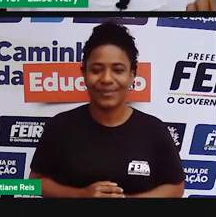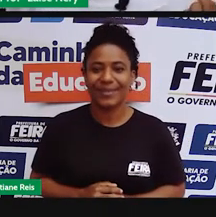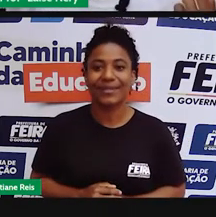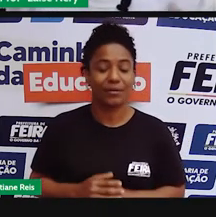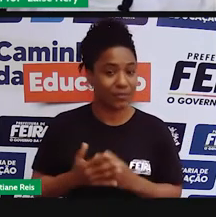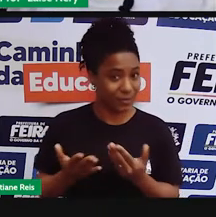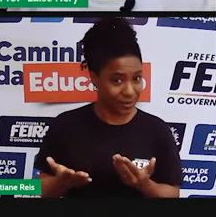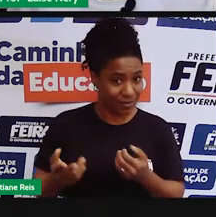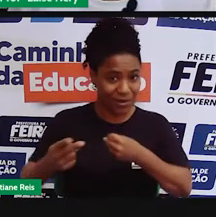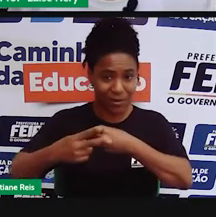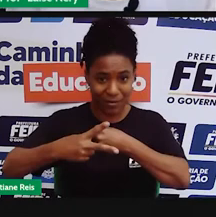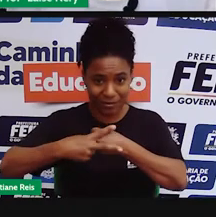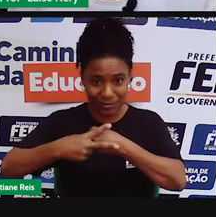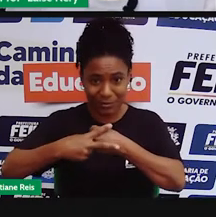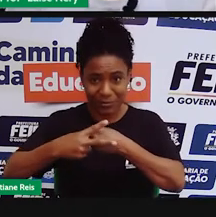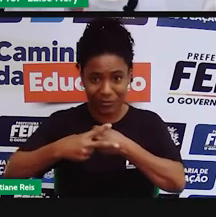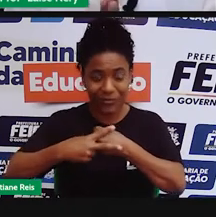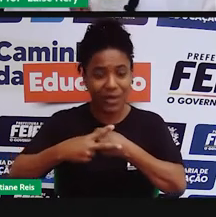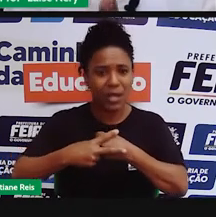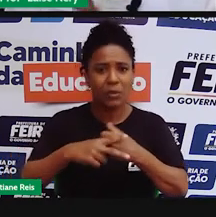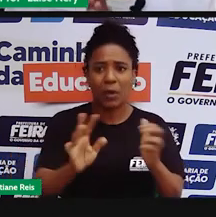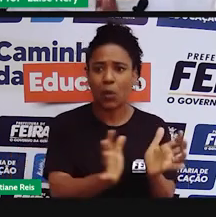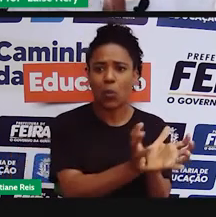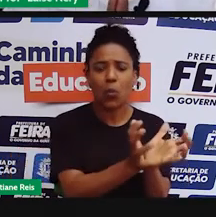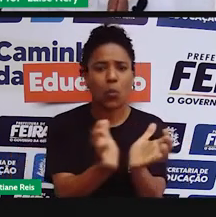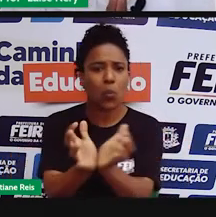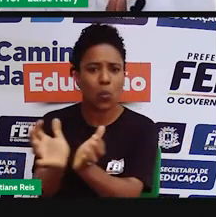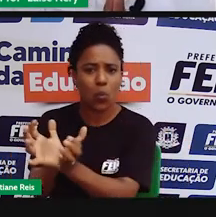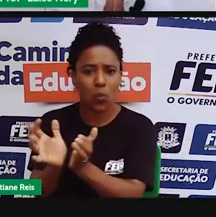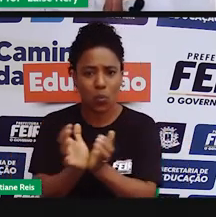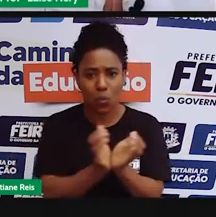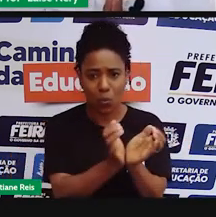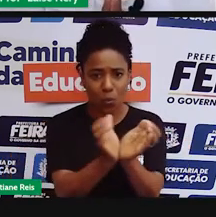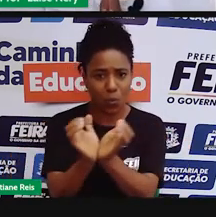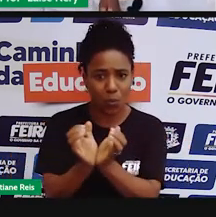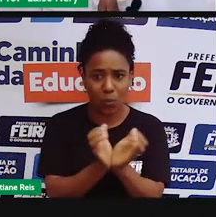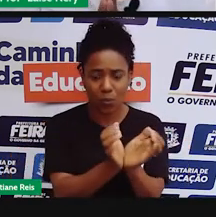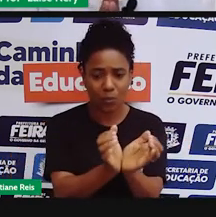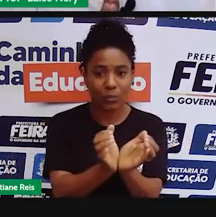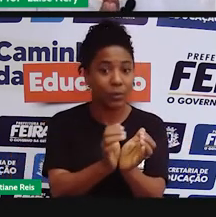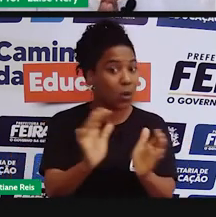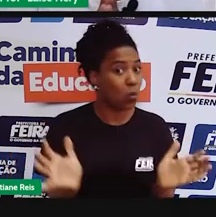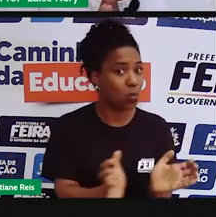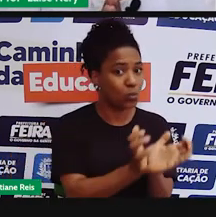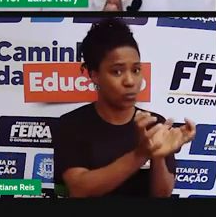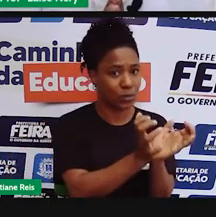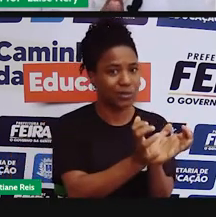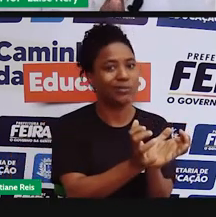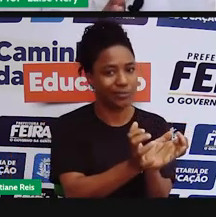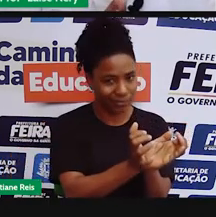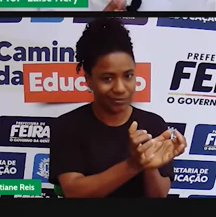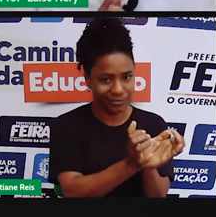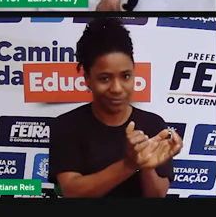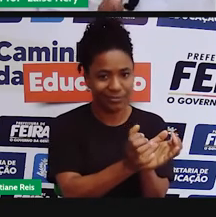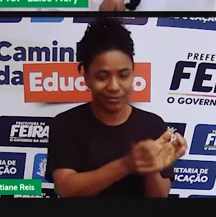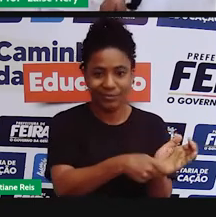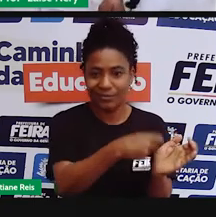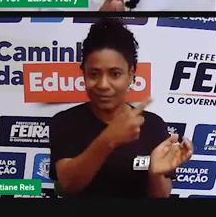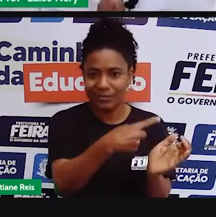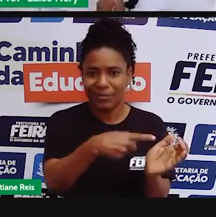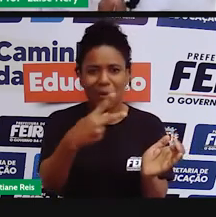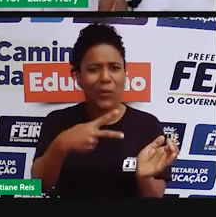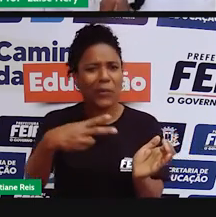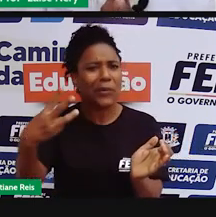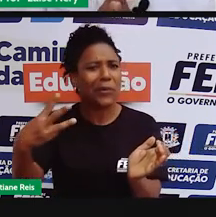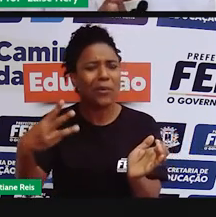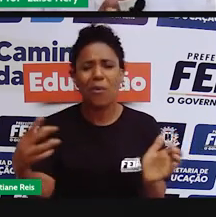Os verbos também são classificados de acordo com a sua conjugação. Ai, para o que é